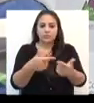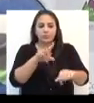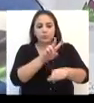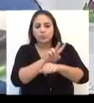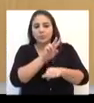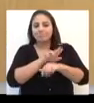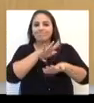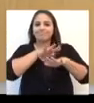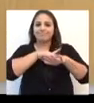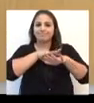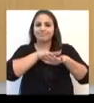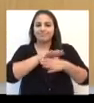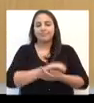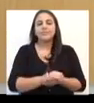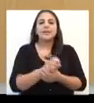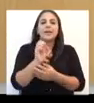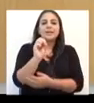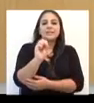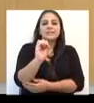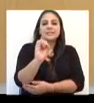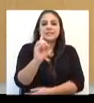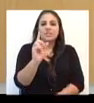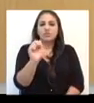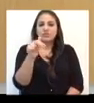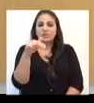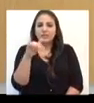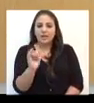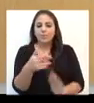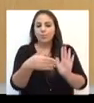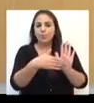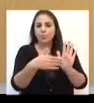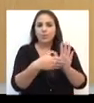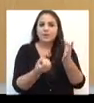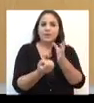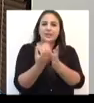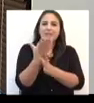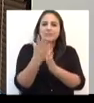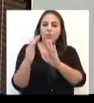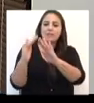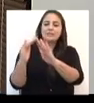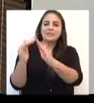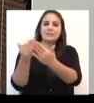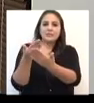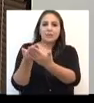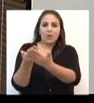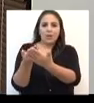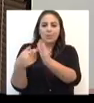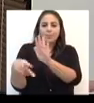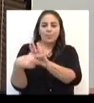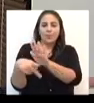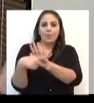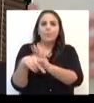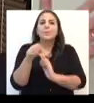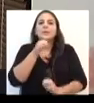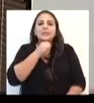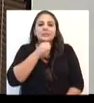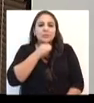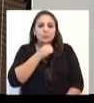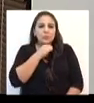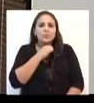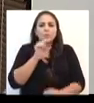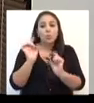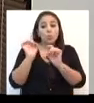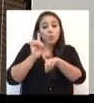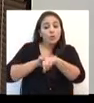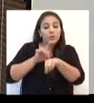da doença. Sidney Ávila propõe criação da creche do idoso. Ele ficaria no horário